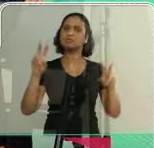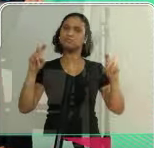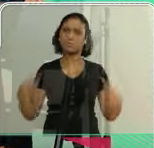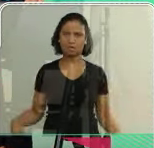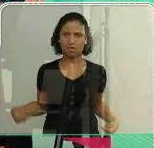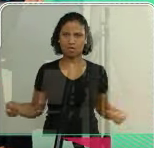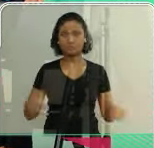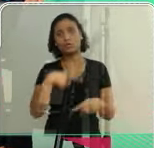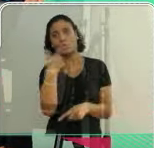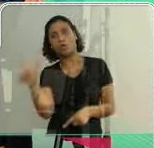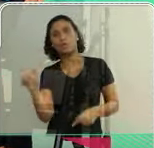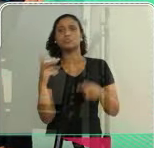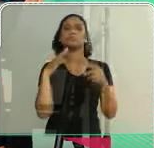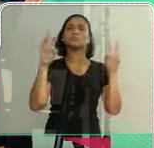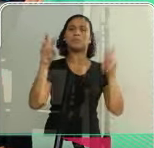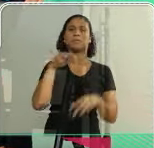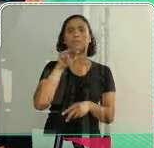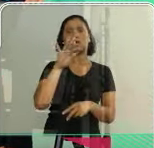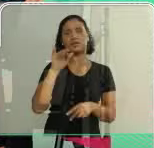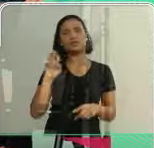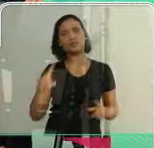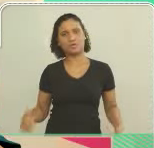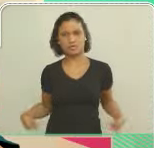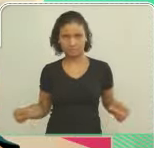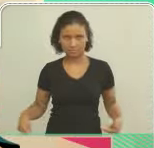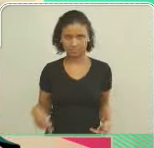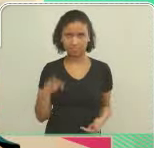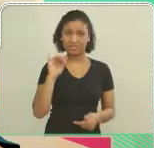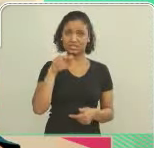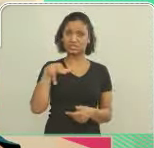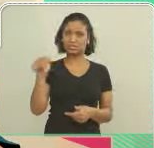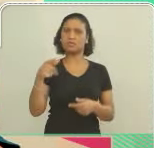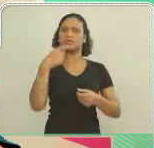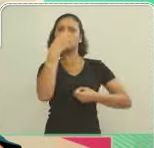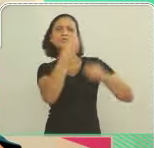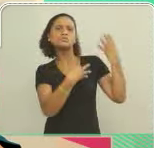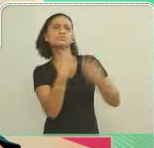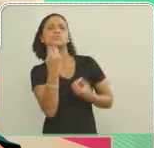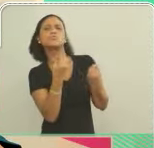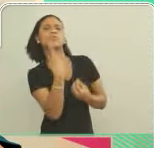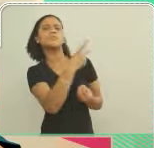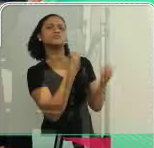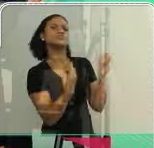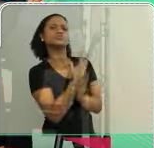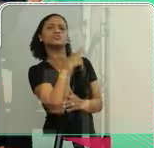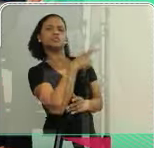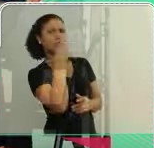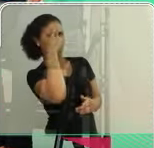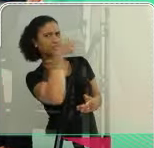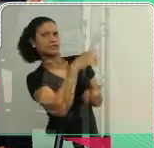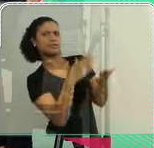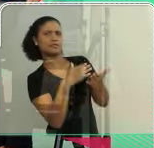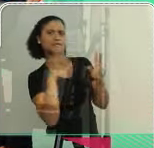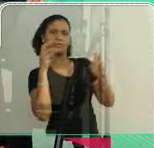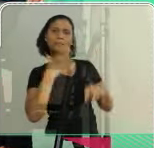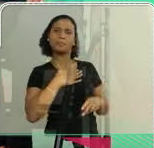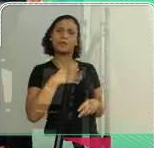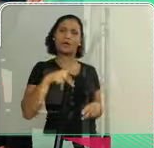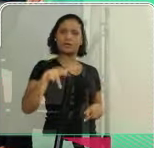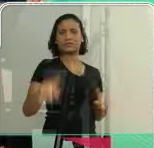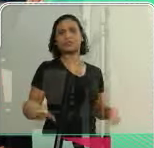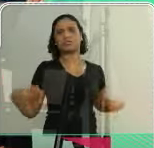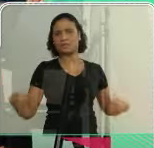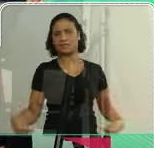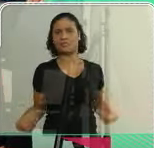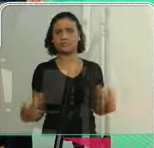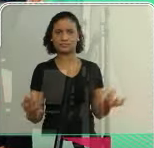Rodas. Tatiana, vamos começar falando um pouquinho do primeiro livro. Como surgiu a ideia de fazer o Meu Andar sobre Rodas? Ju, o primeiro livro, Meu Andar